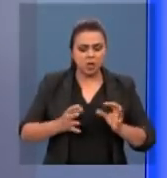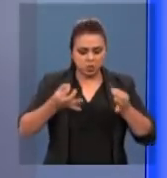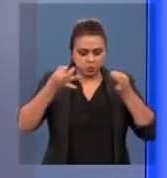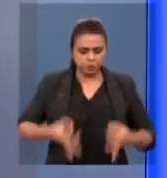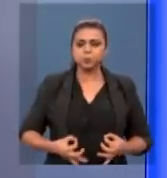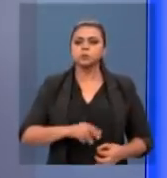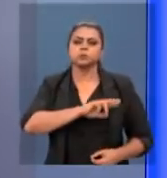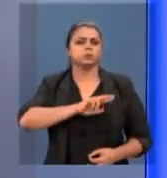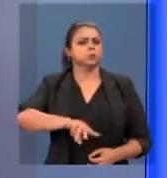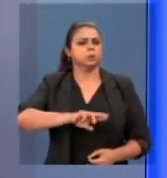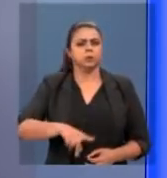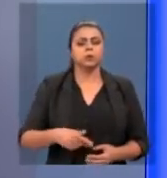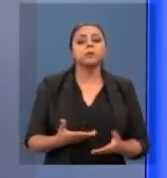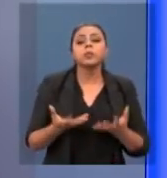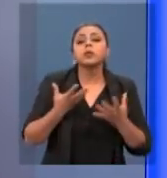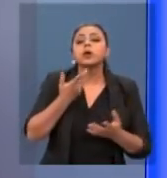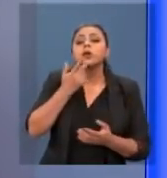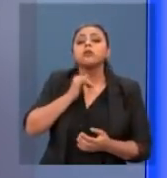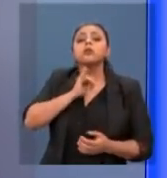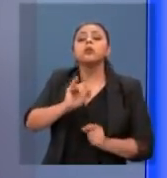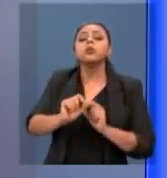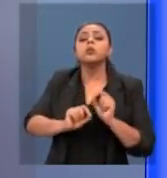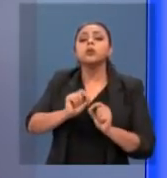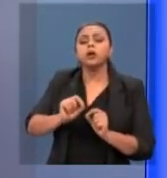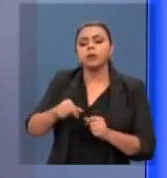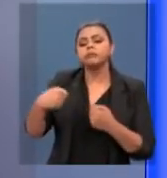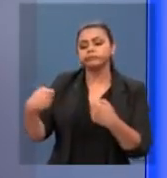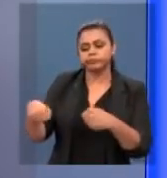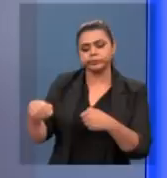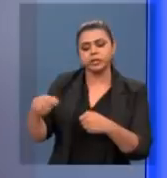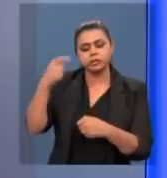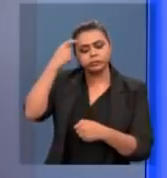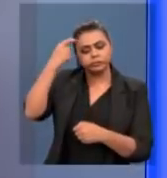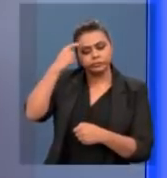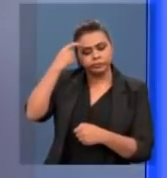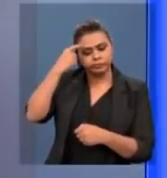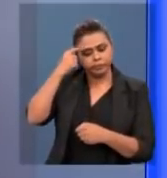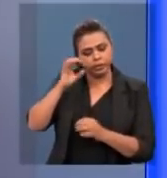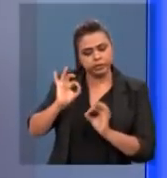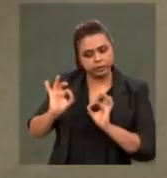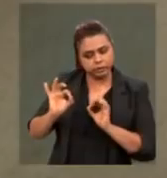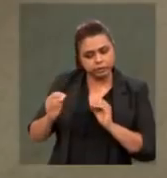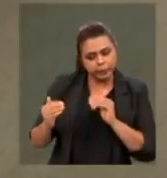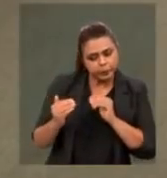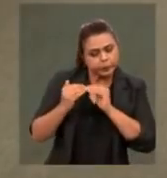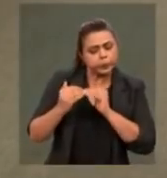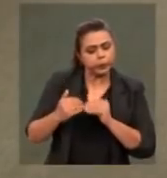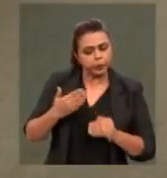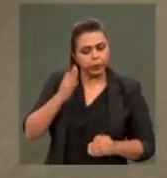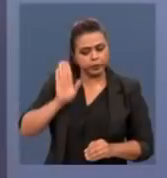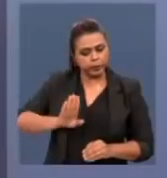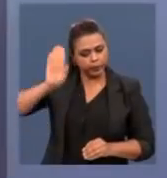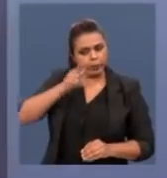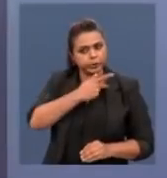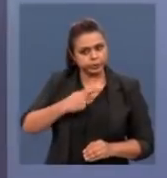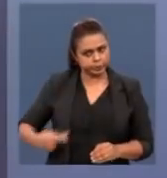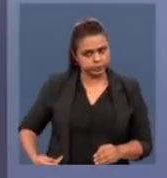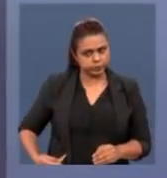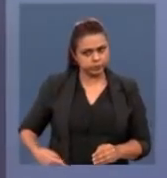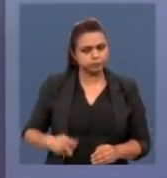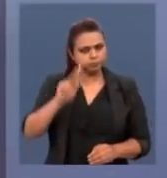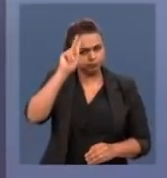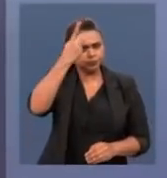vocês dizem e eu queria dizer que você é precisa repensar sua posição em relação a esse candidato o eu sou funcionário